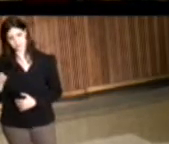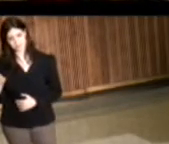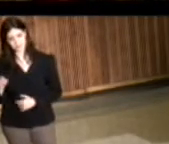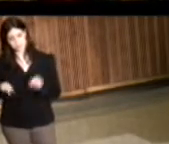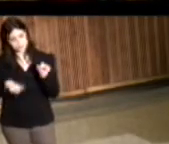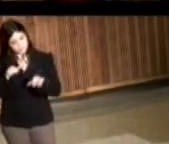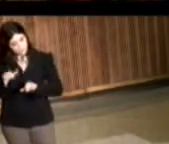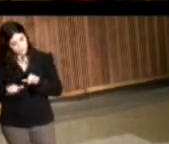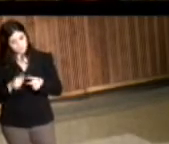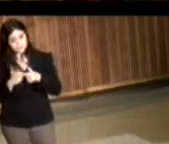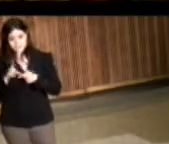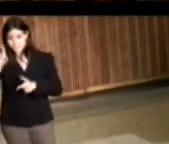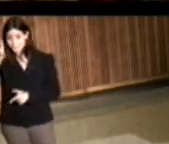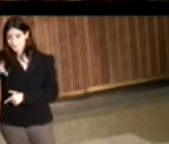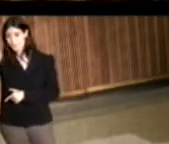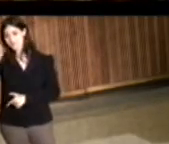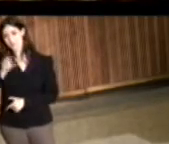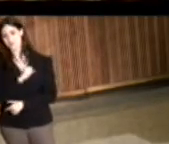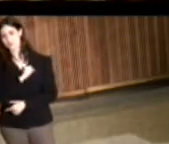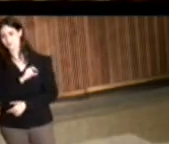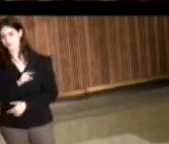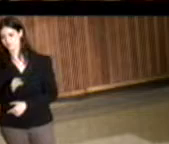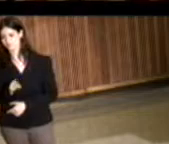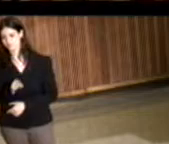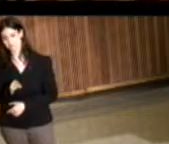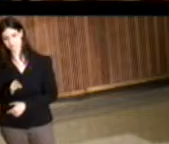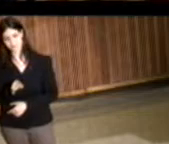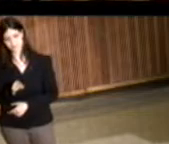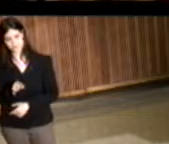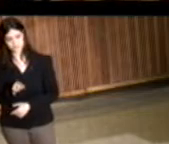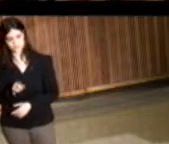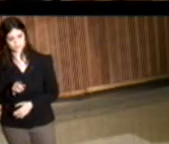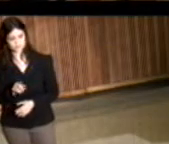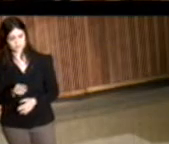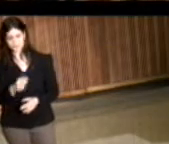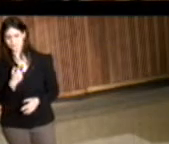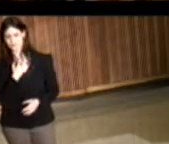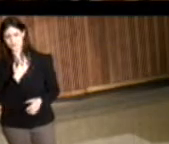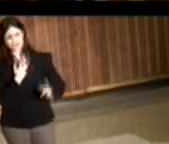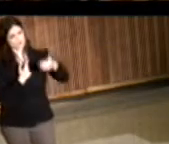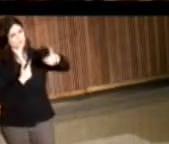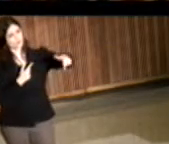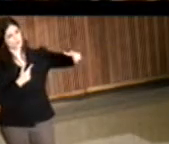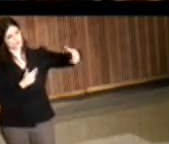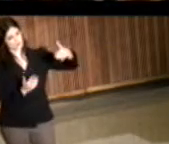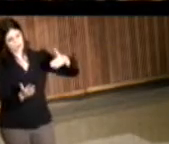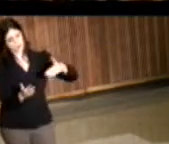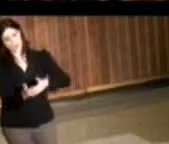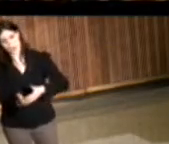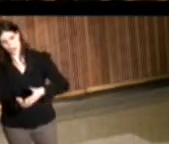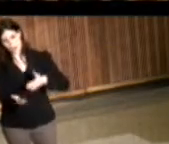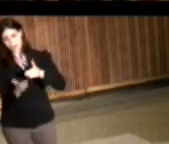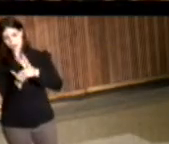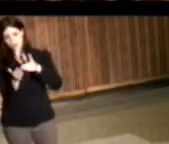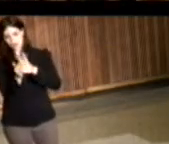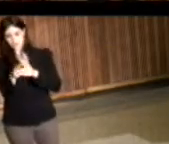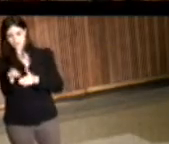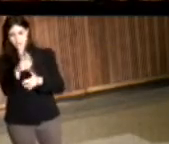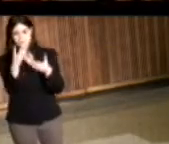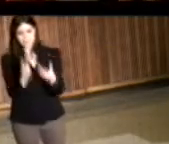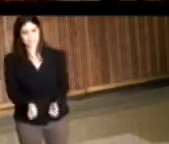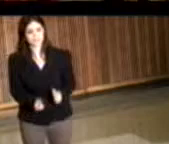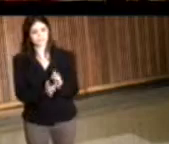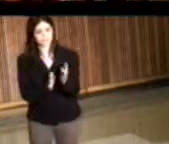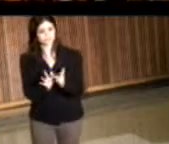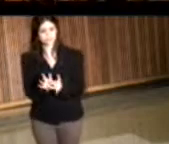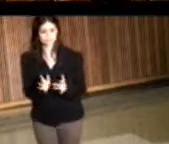amar você. E a única pessoa que pode impedir essa decisão de se concretizar em bênção